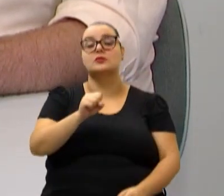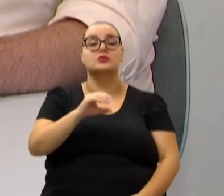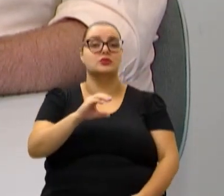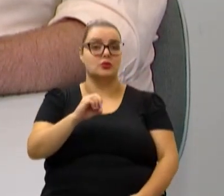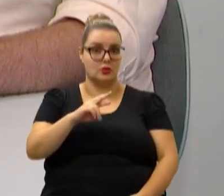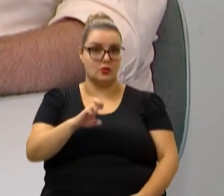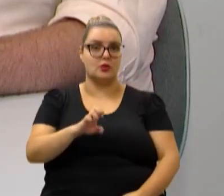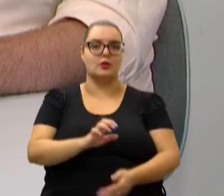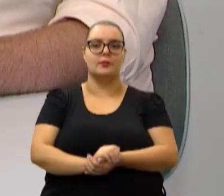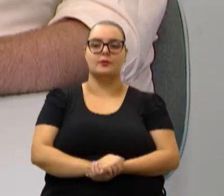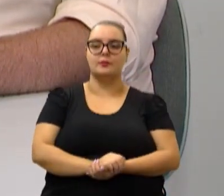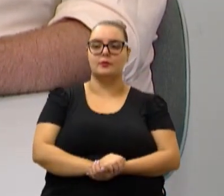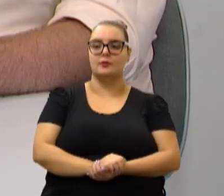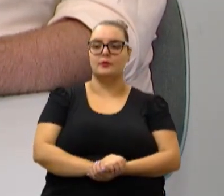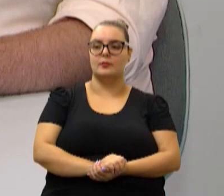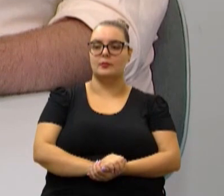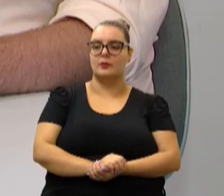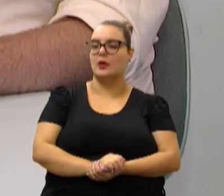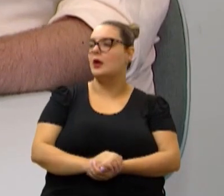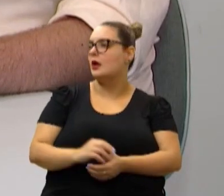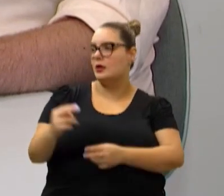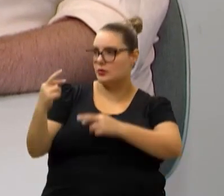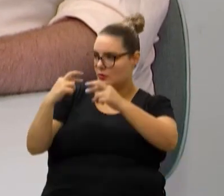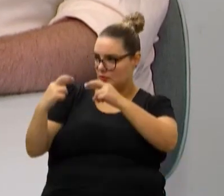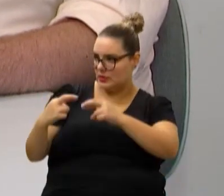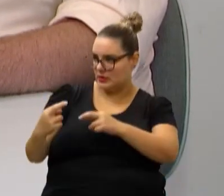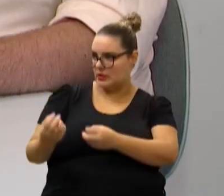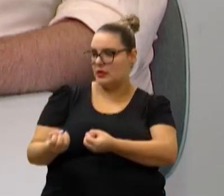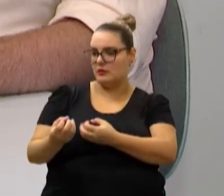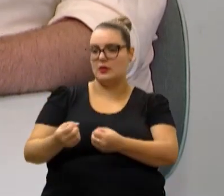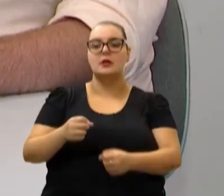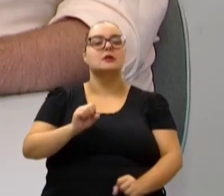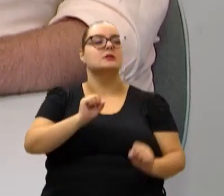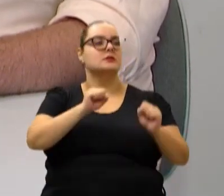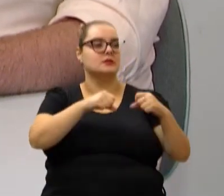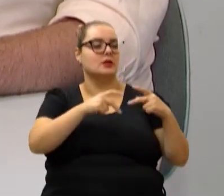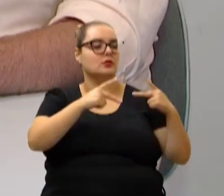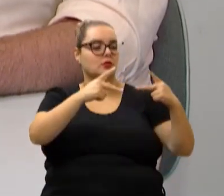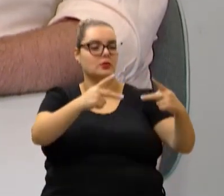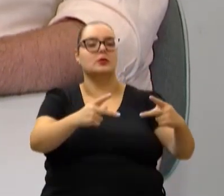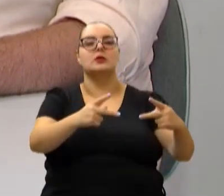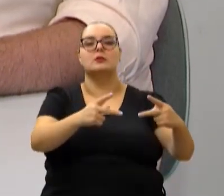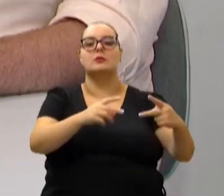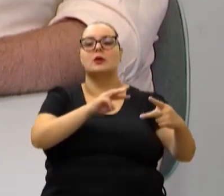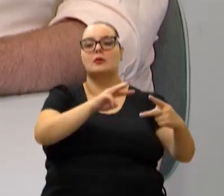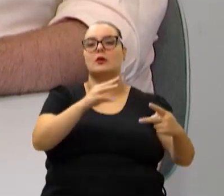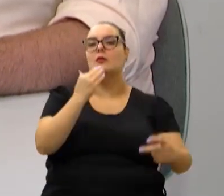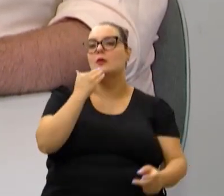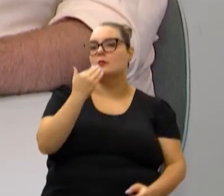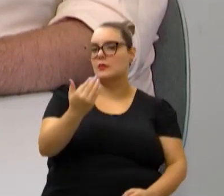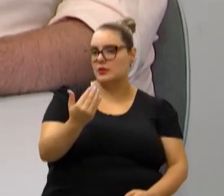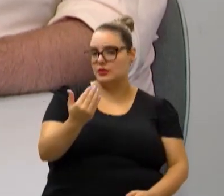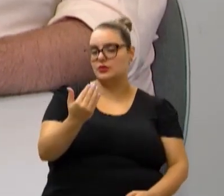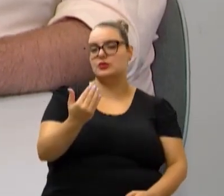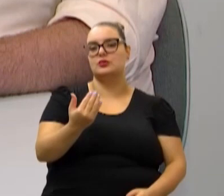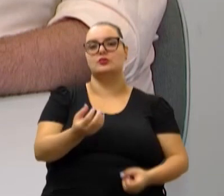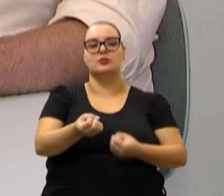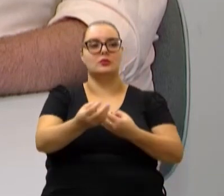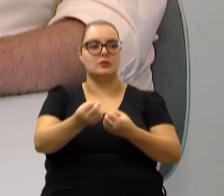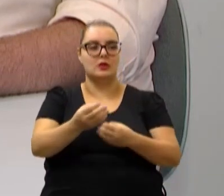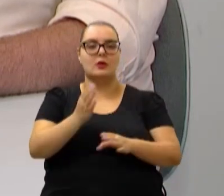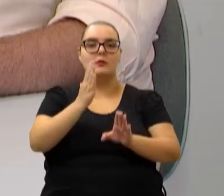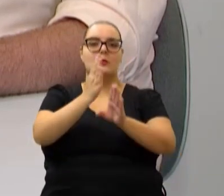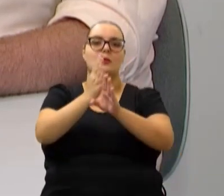você descobrir o seu score. É só fornecer as informações, né? Você entra no link e o site vai pedindo as